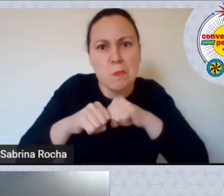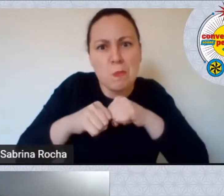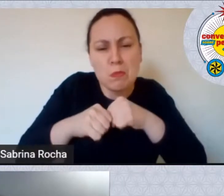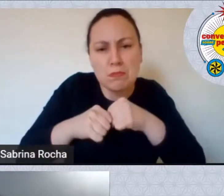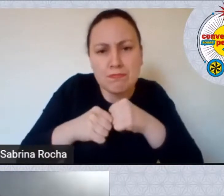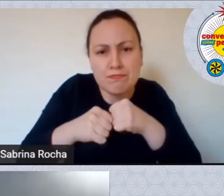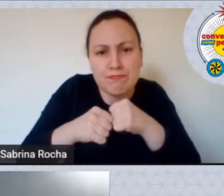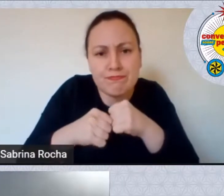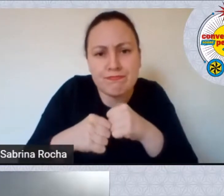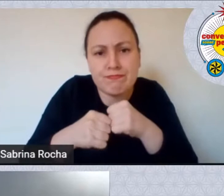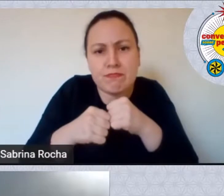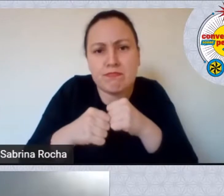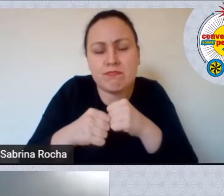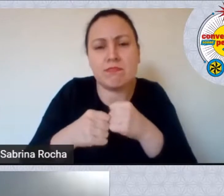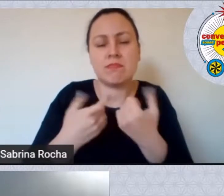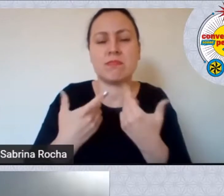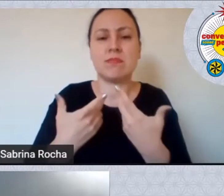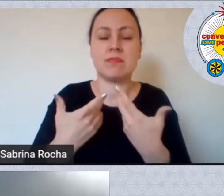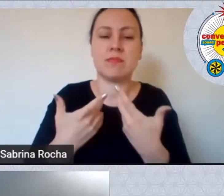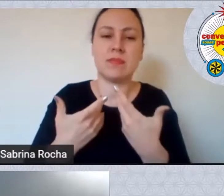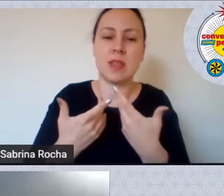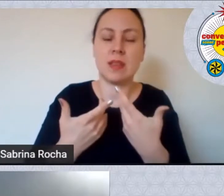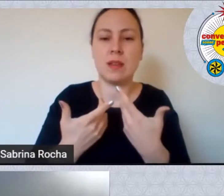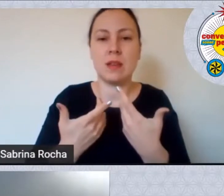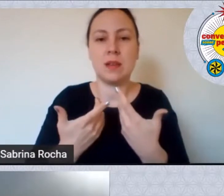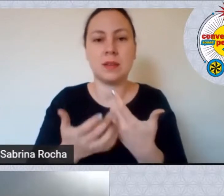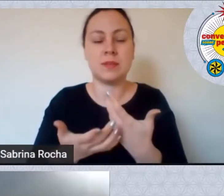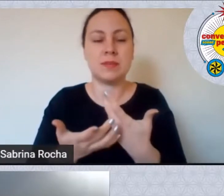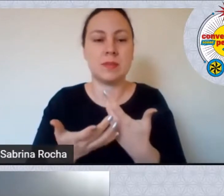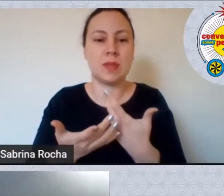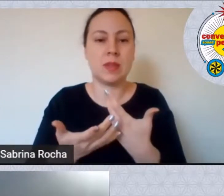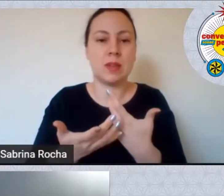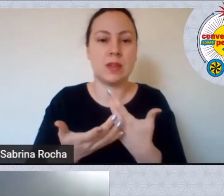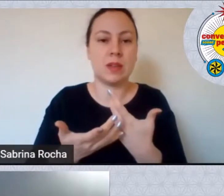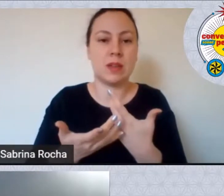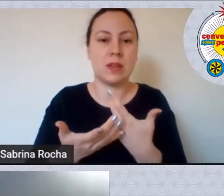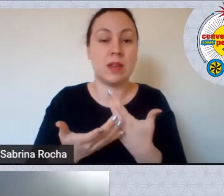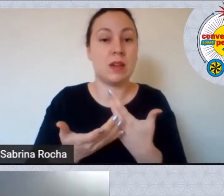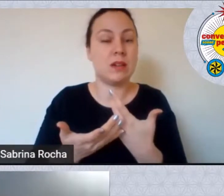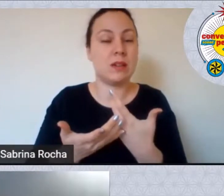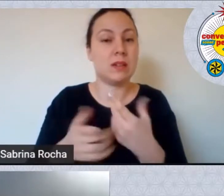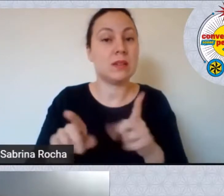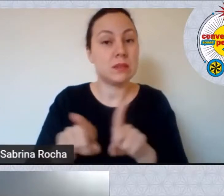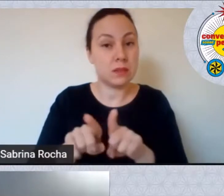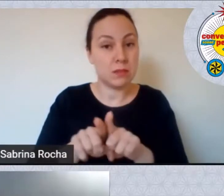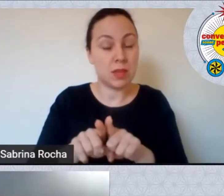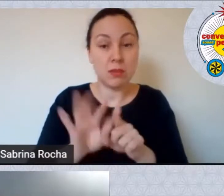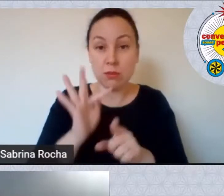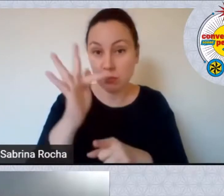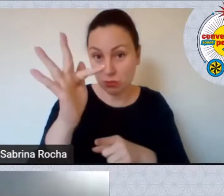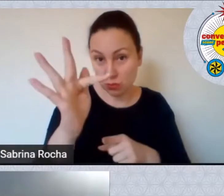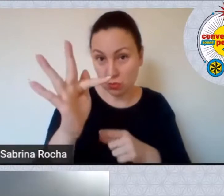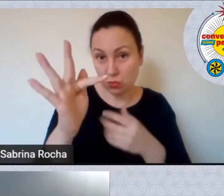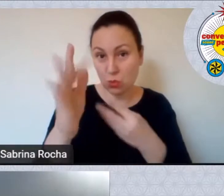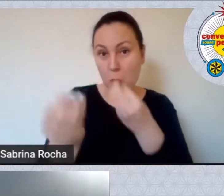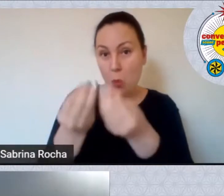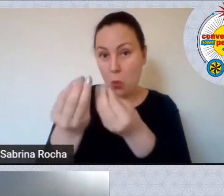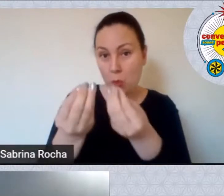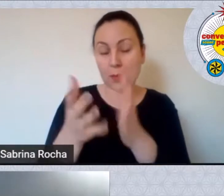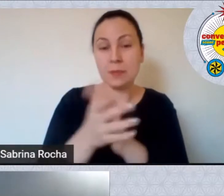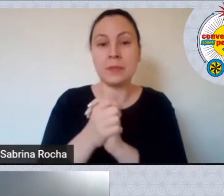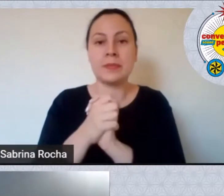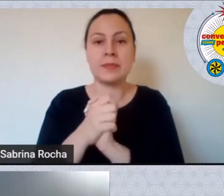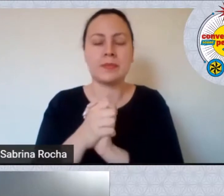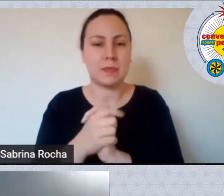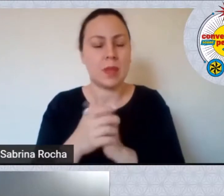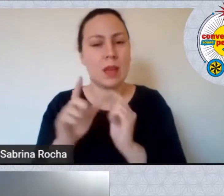trabalho para lidar com toda essa situação, e também o momento que virá. É interessante como essa é